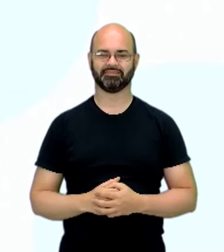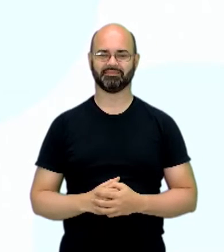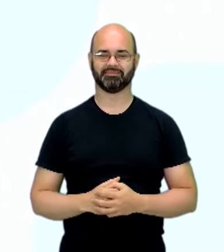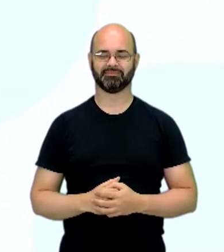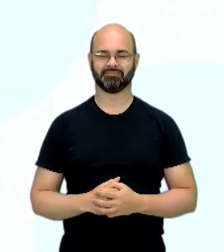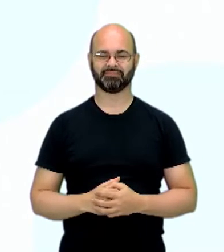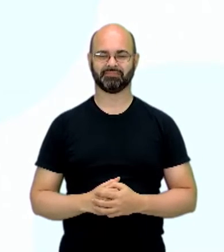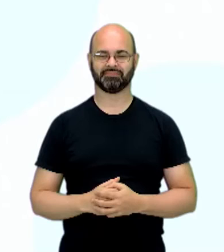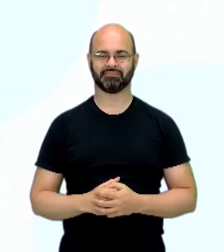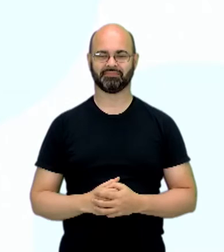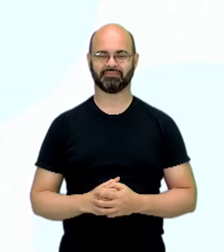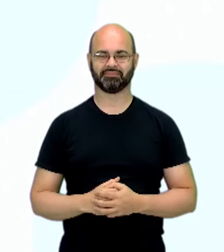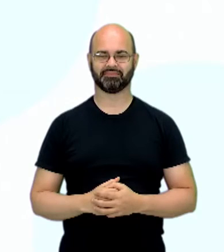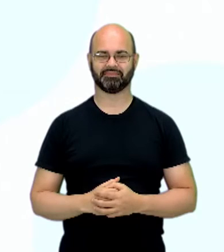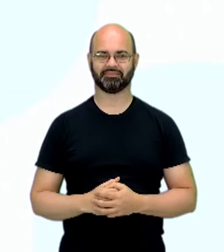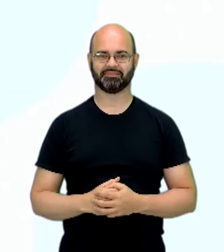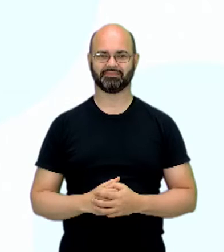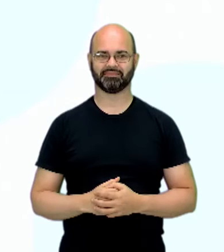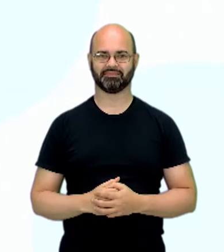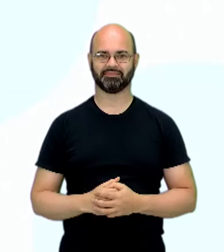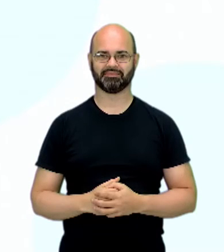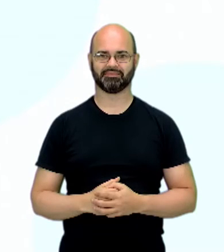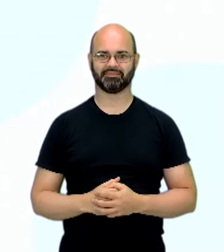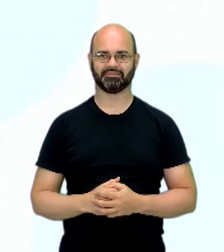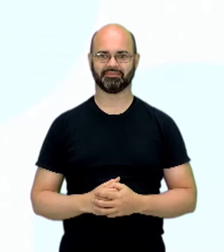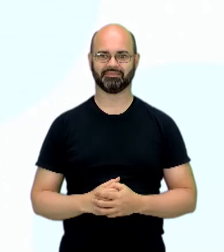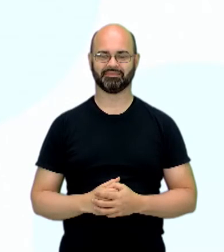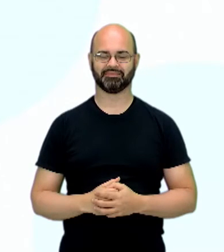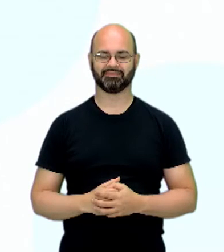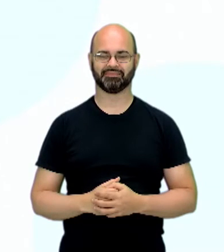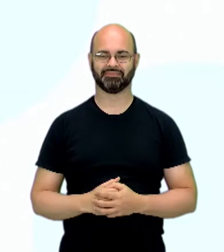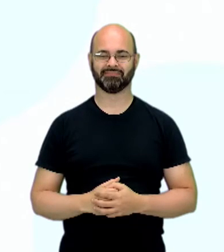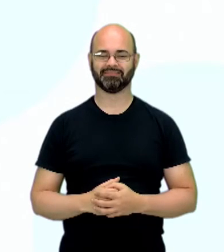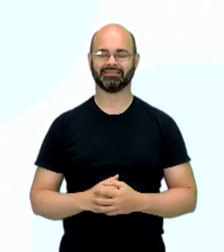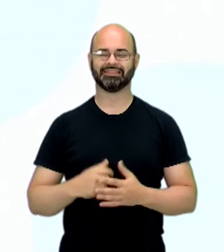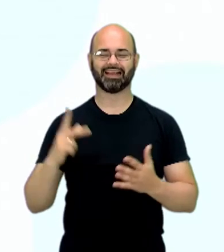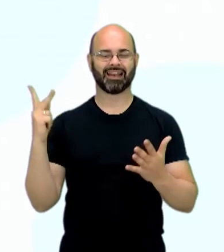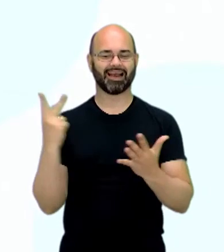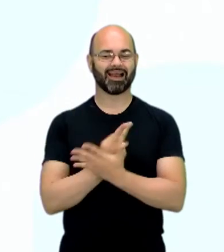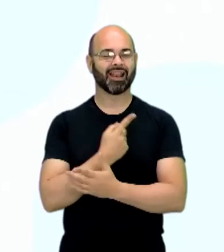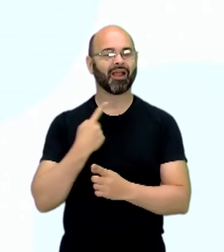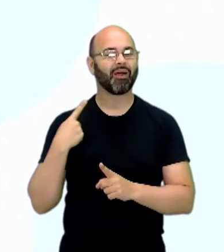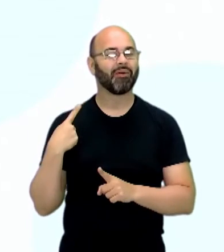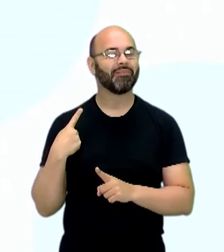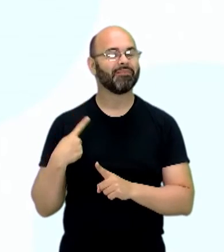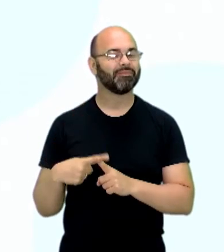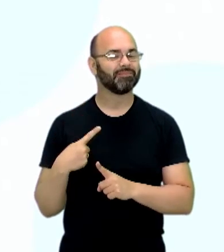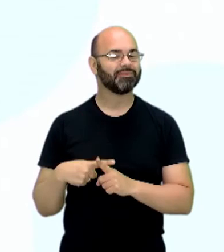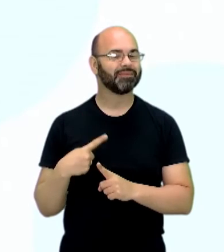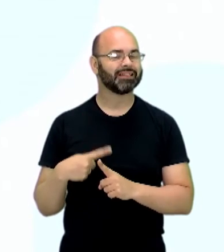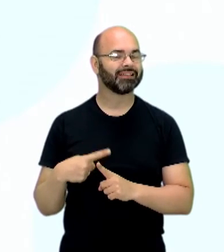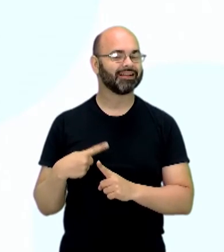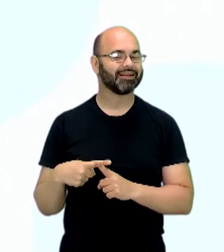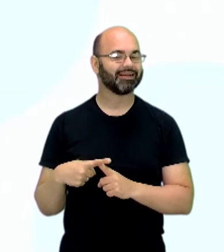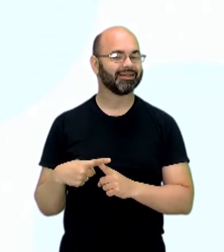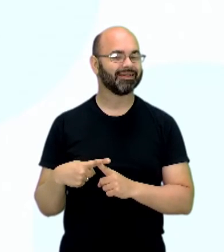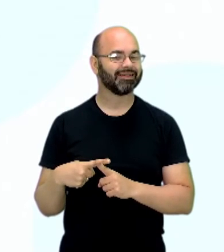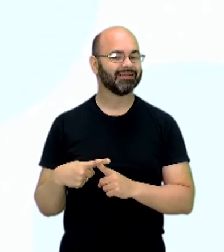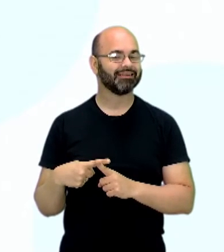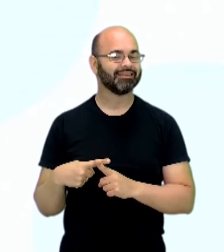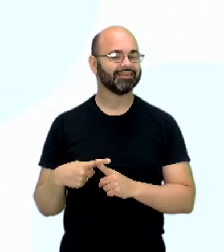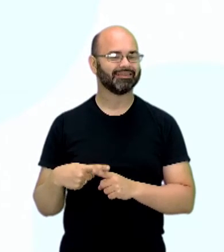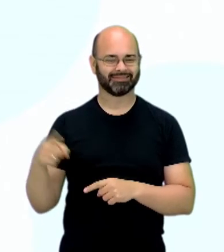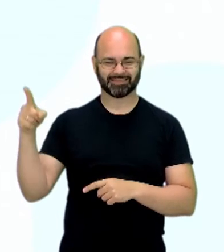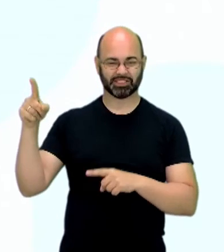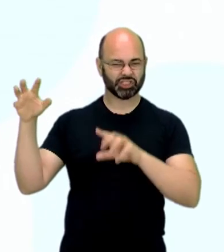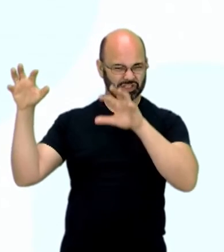ensinar o dia inteiro lá na chuva. Ok, aqui está errado por quê, né? Porque no nosso texto